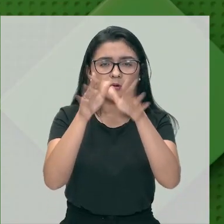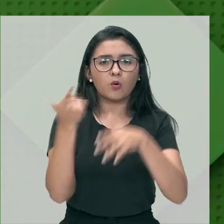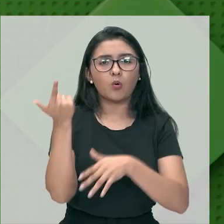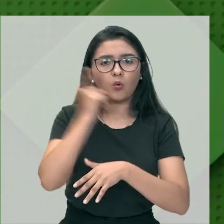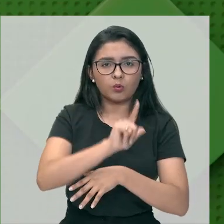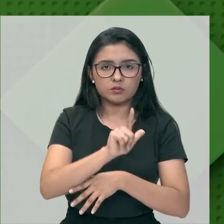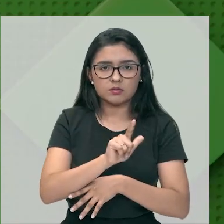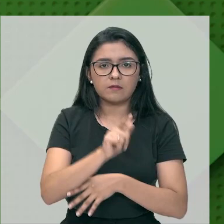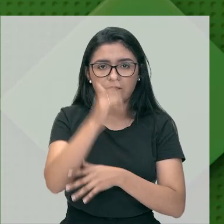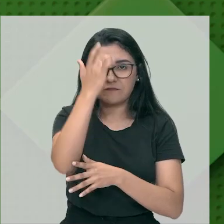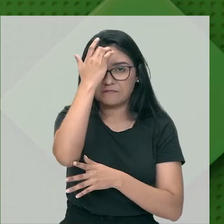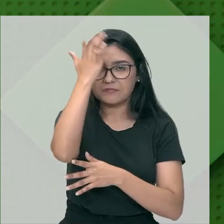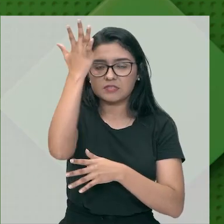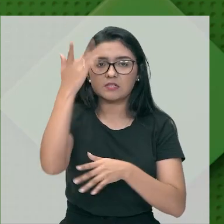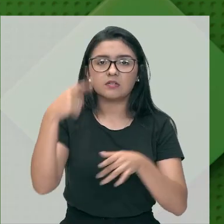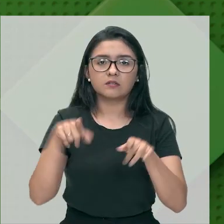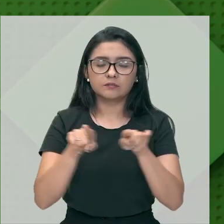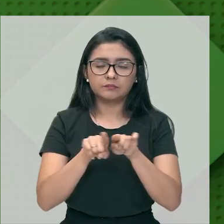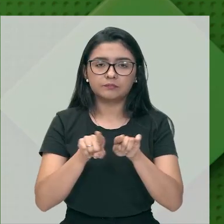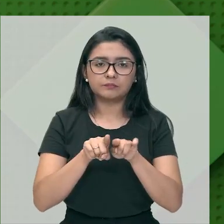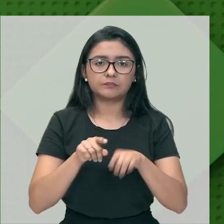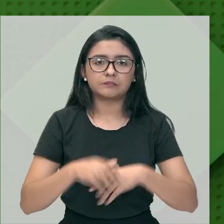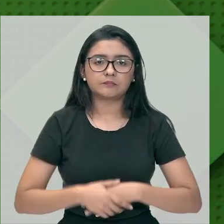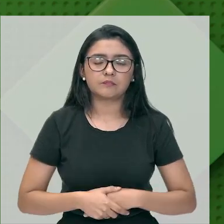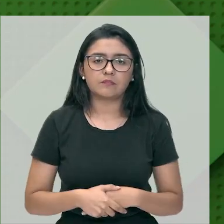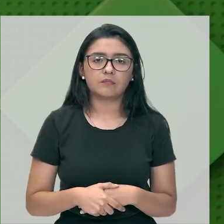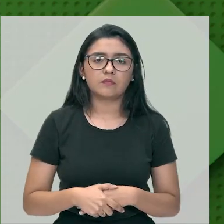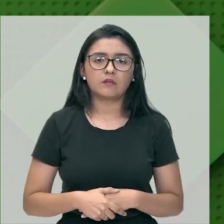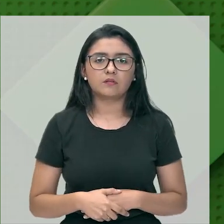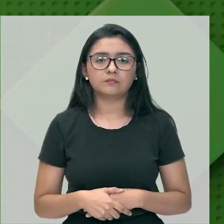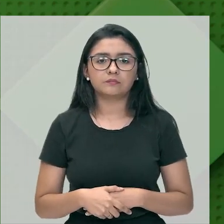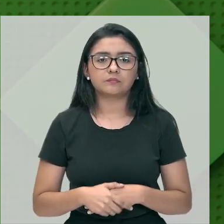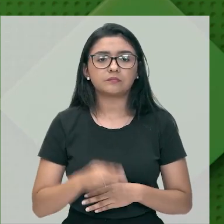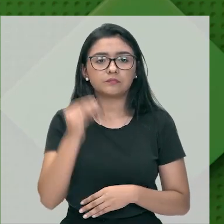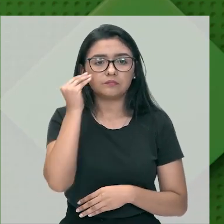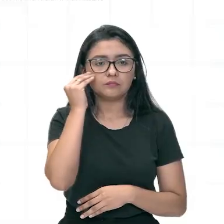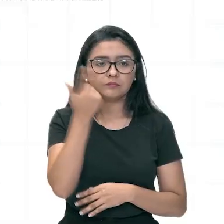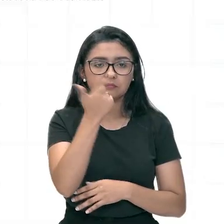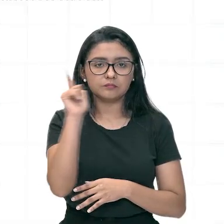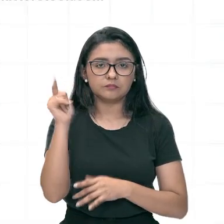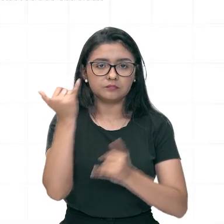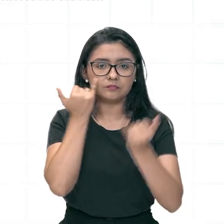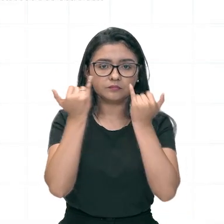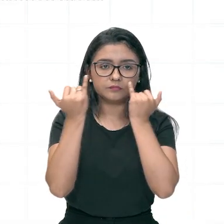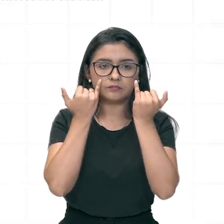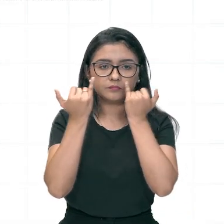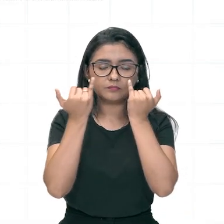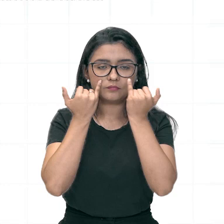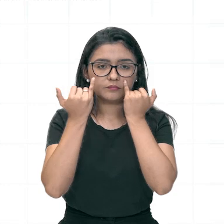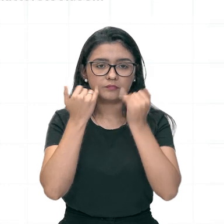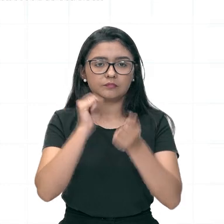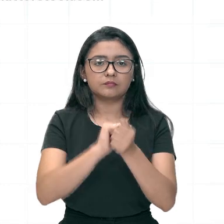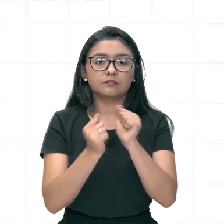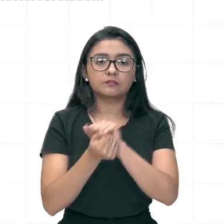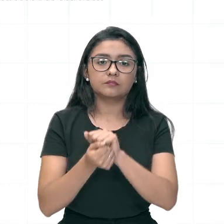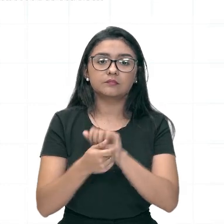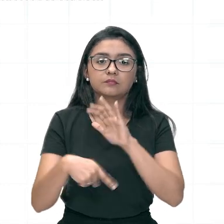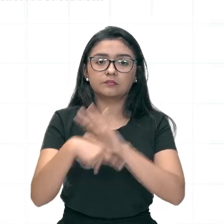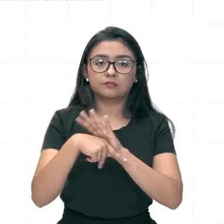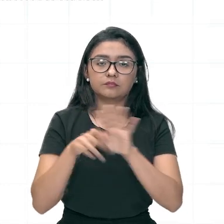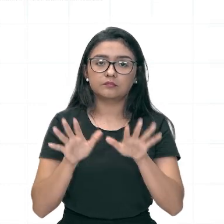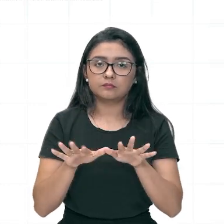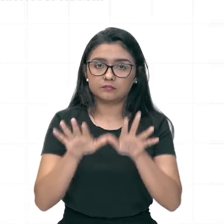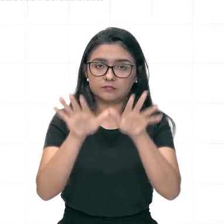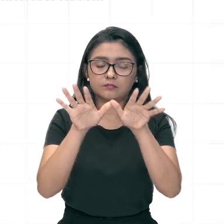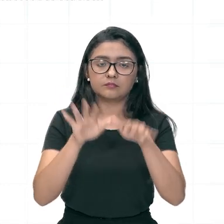conseguirem voar ou até mesmo planar ali sobre uma determinada região. Vamos ver mais informações ali sobre a adaptação das aves